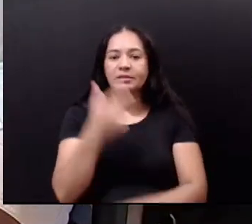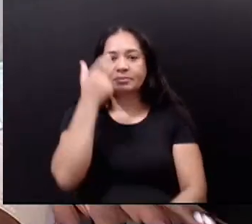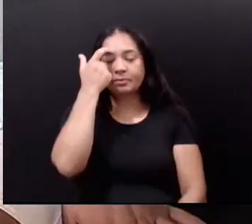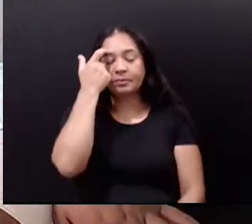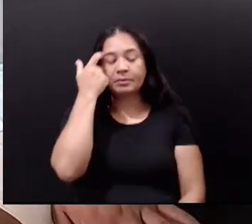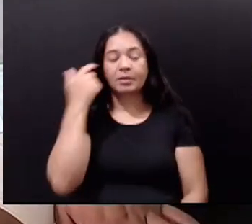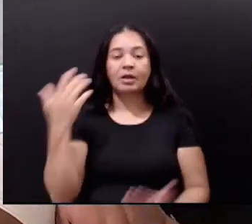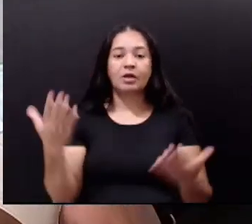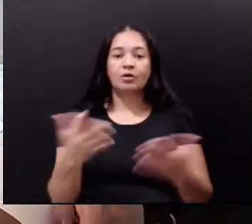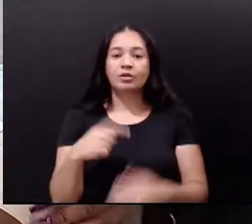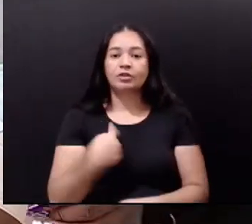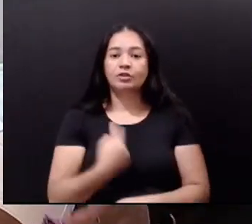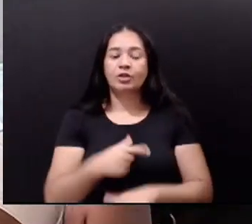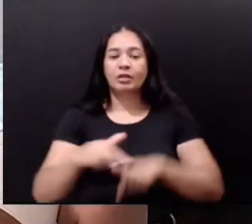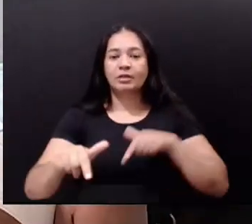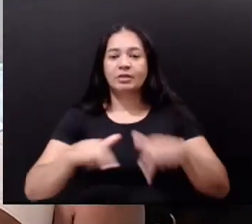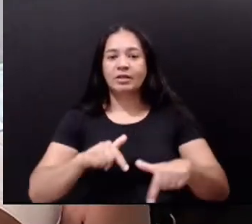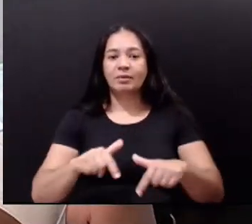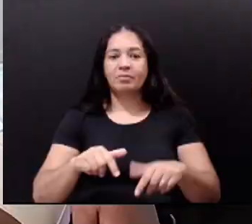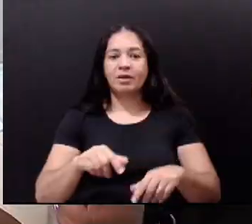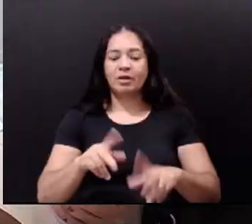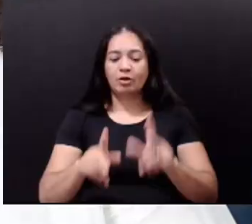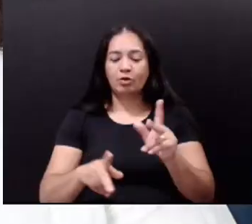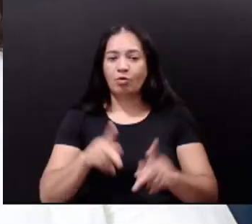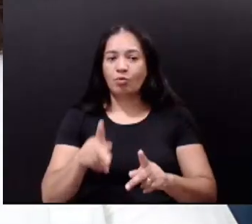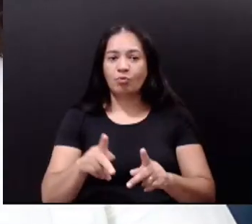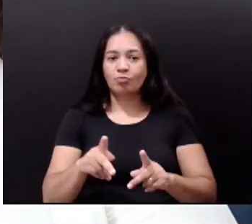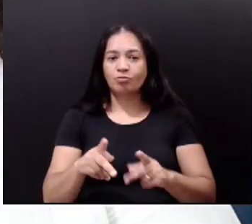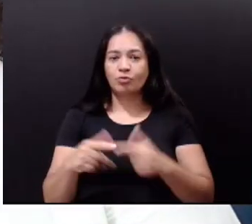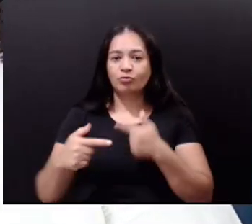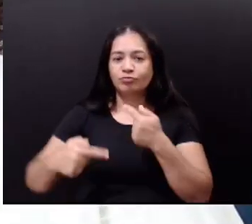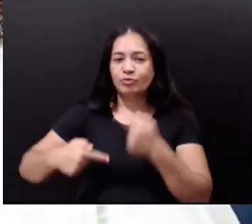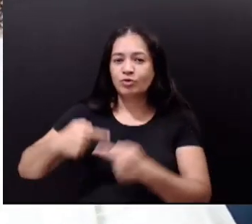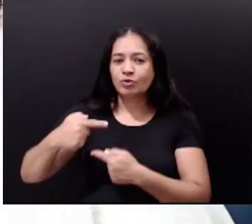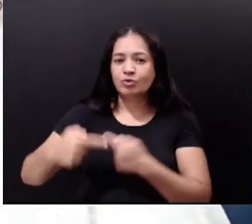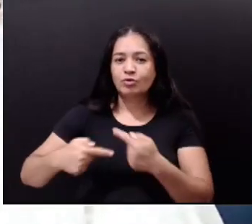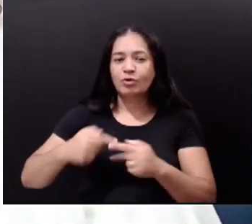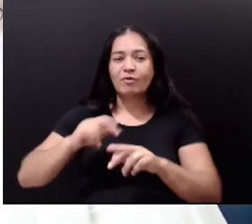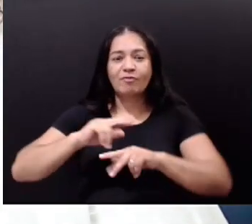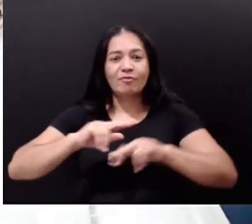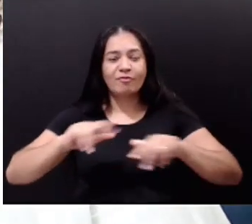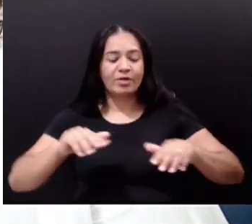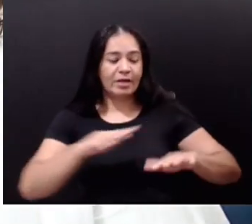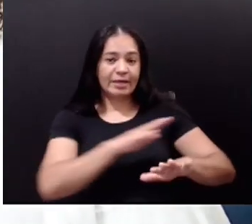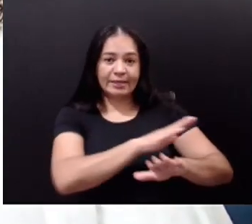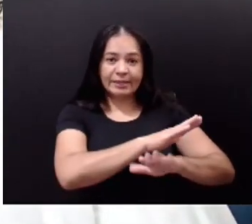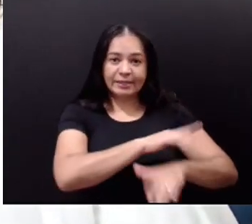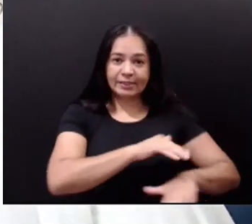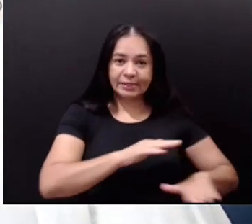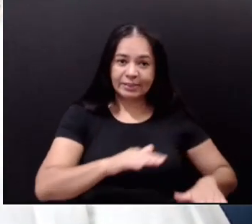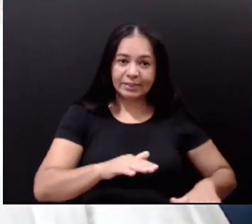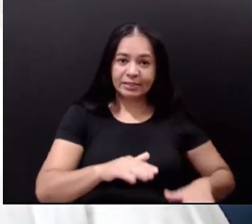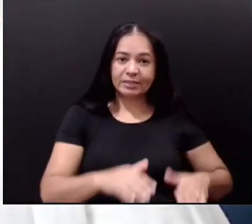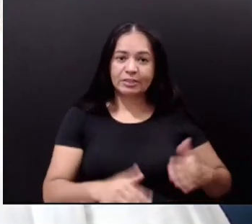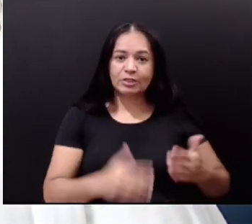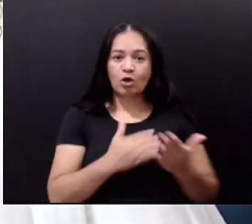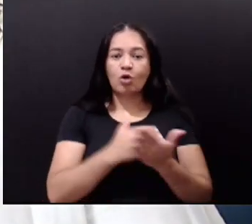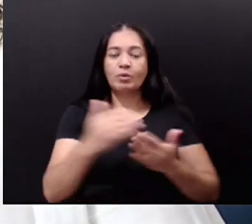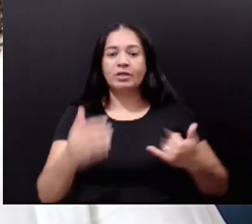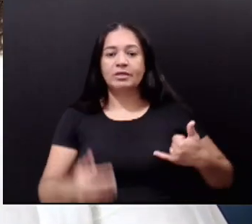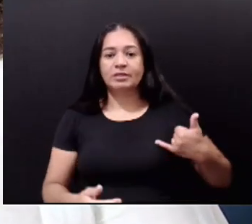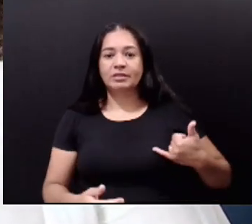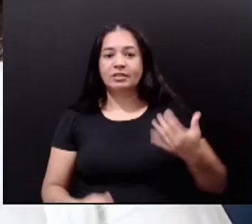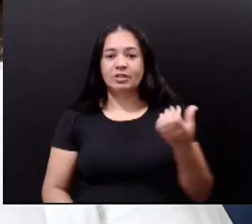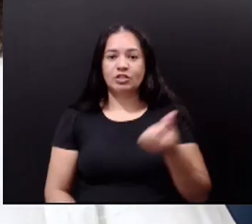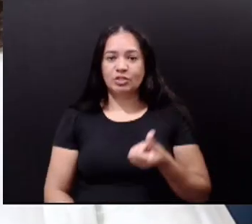público intergeracional, então temos o atendimento com crianças a partir de 6 anos, depois temos com